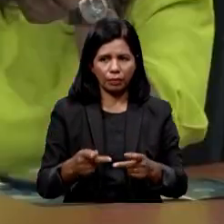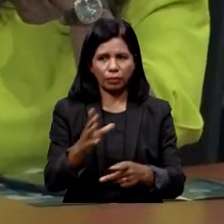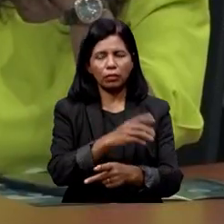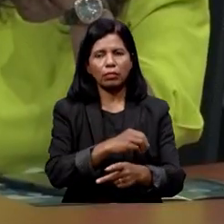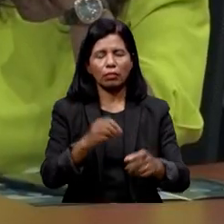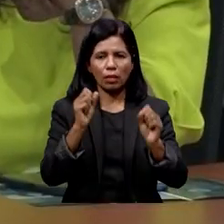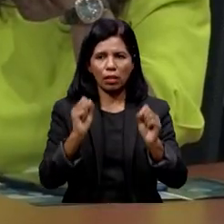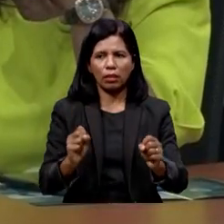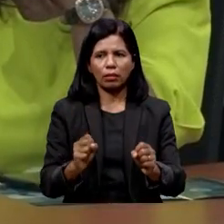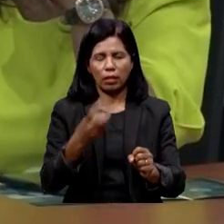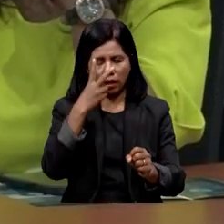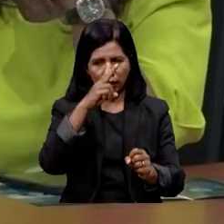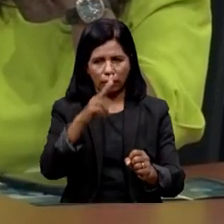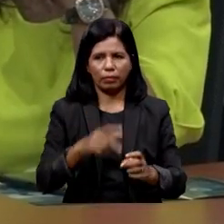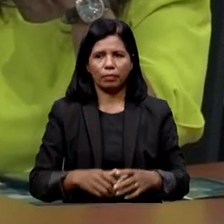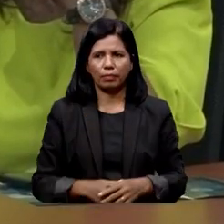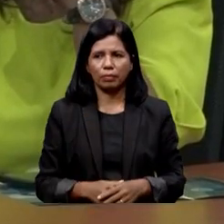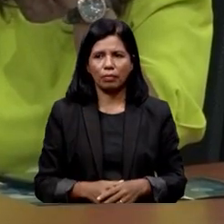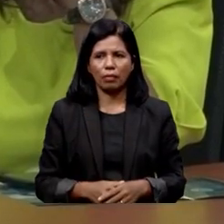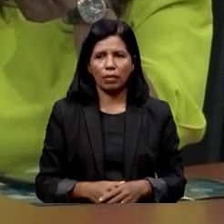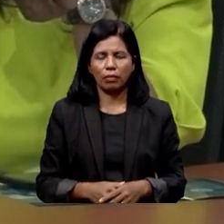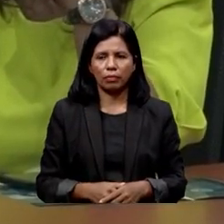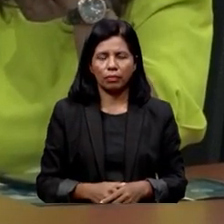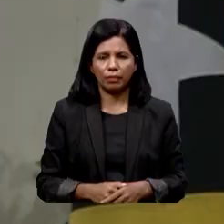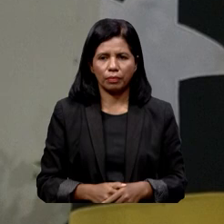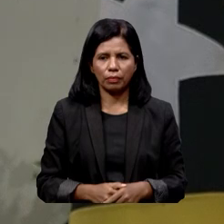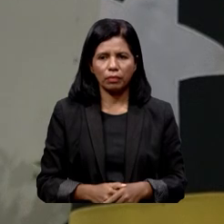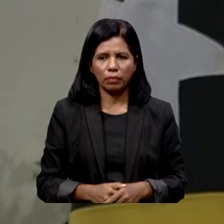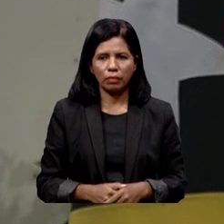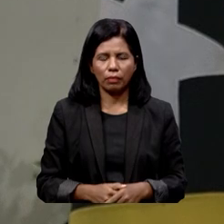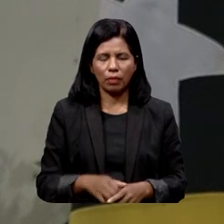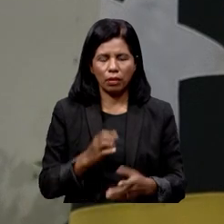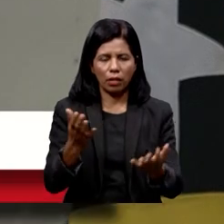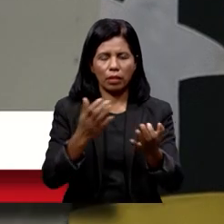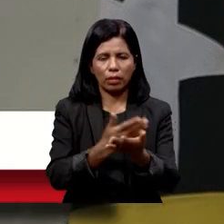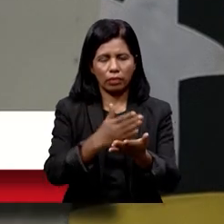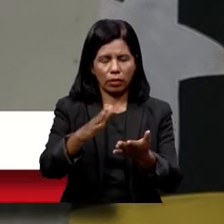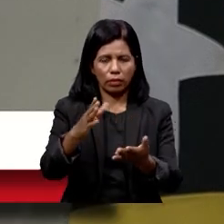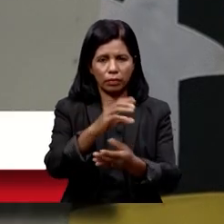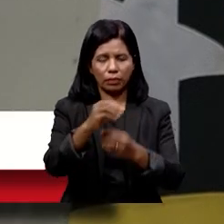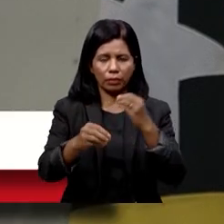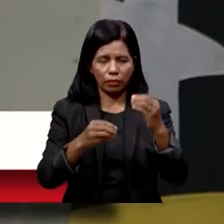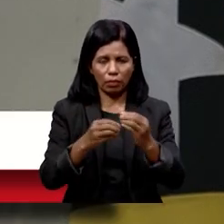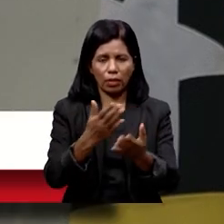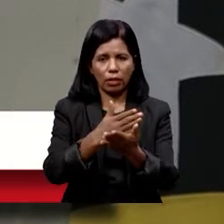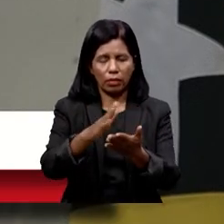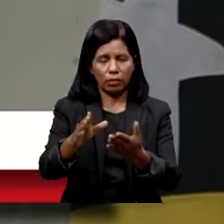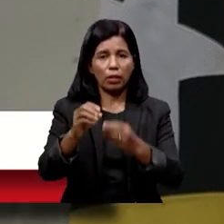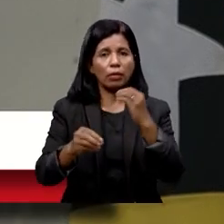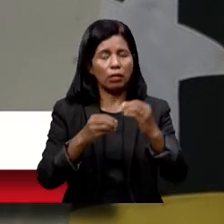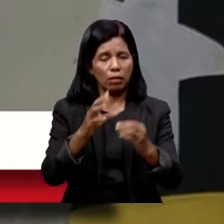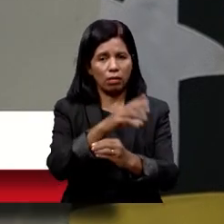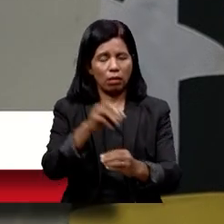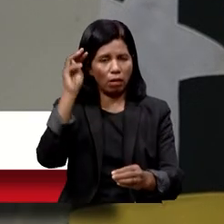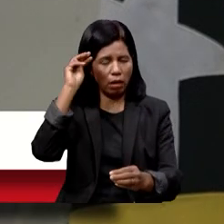colposcopia, hodi halo restreio. I'm also pleased to share that with Ministry of Health. Enquadramento CR propõe da ida para